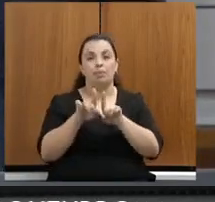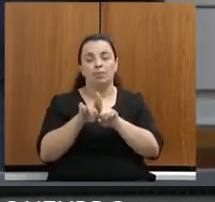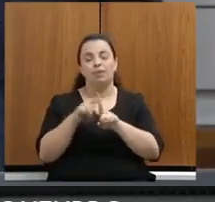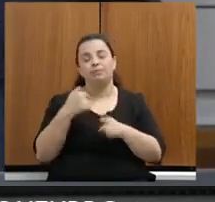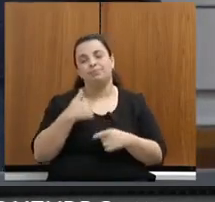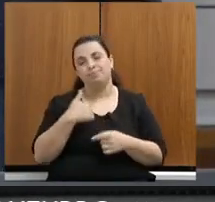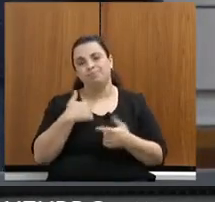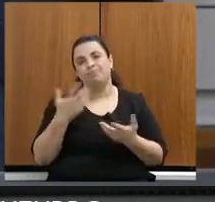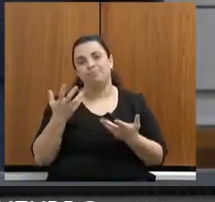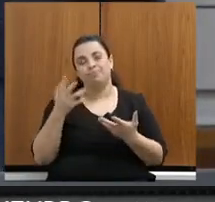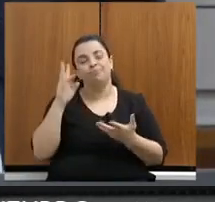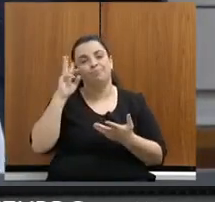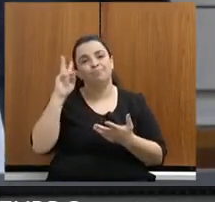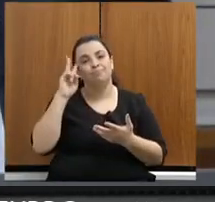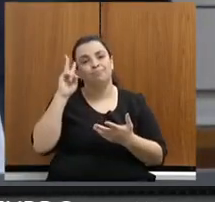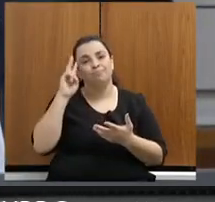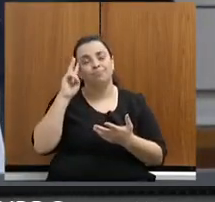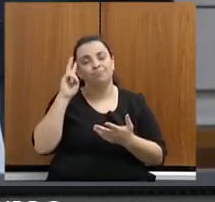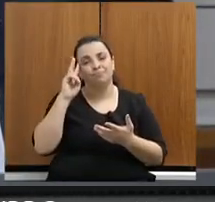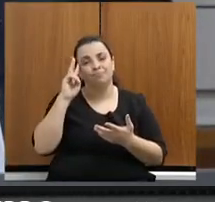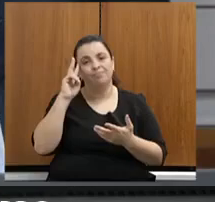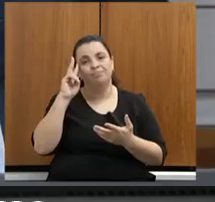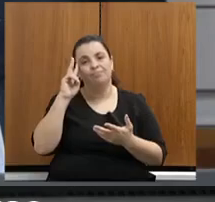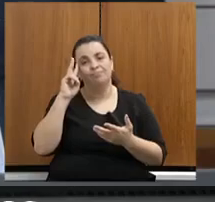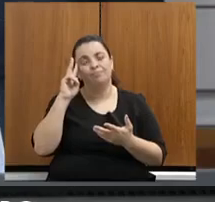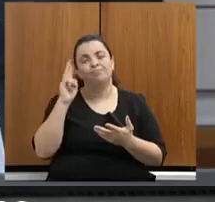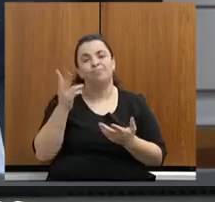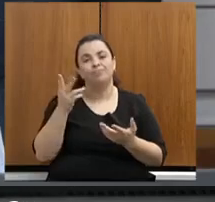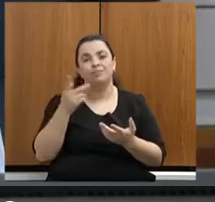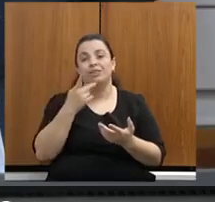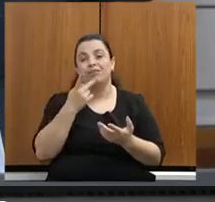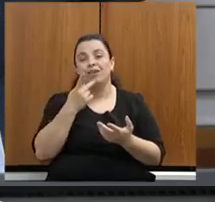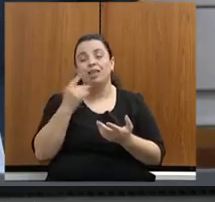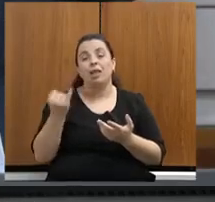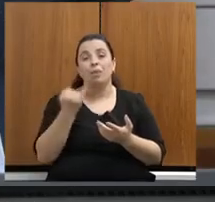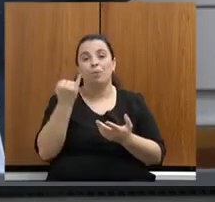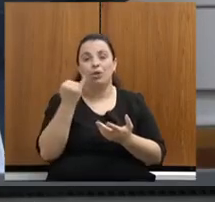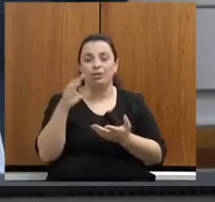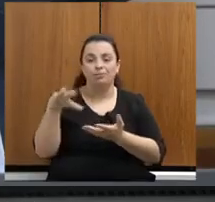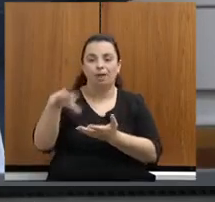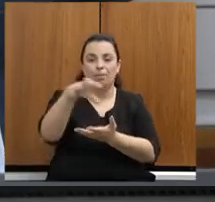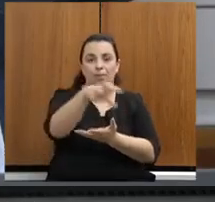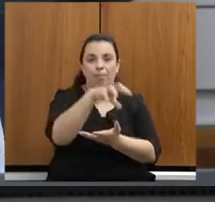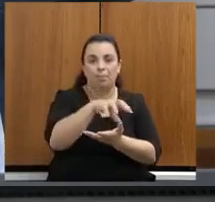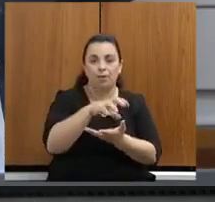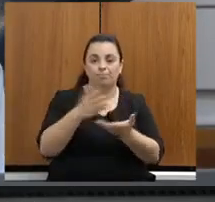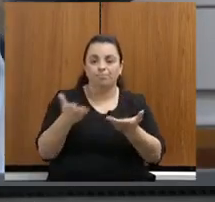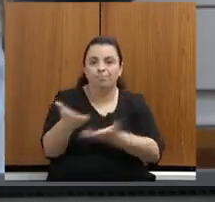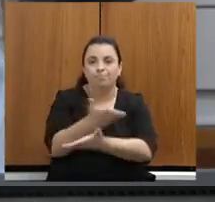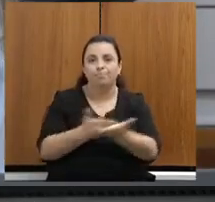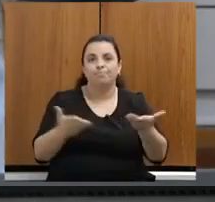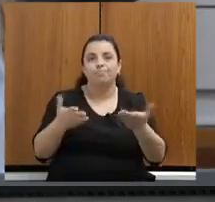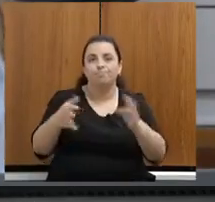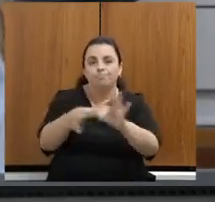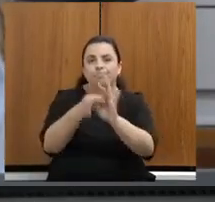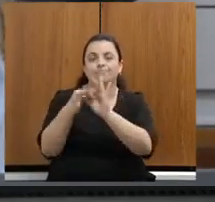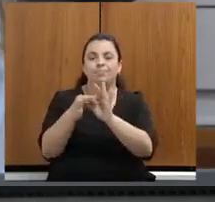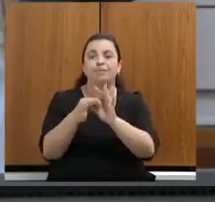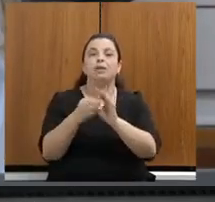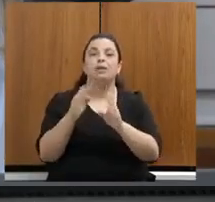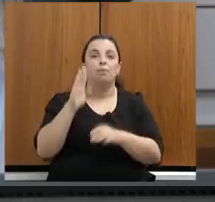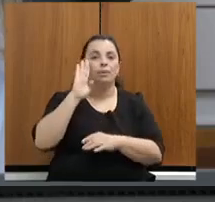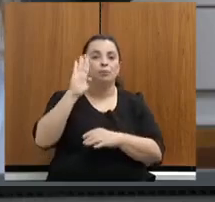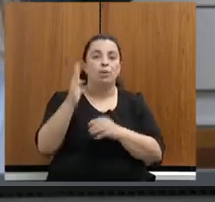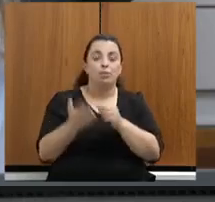lembrar a importância que tem bem integração e principalmente principalmente da base integrada